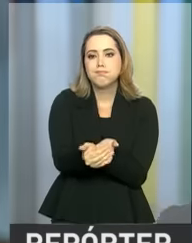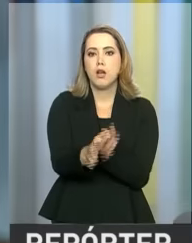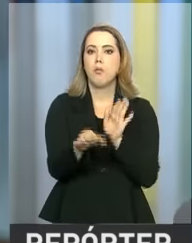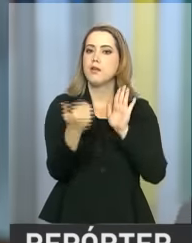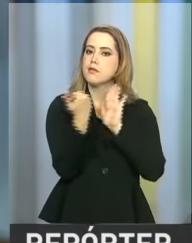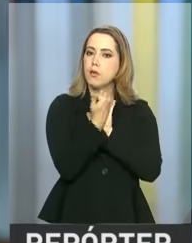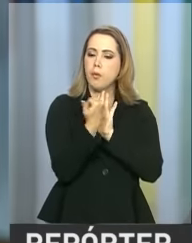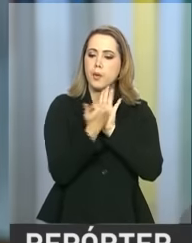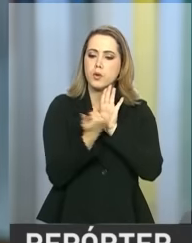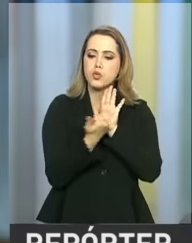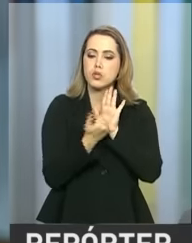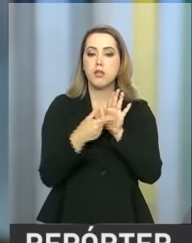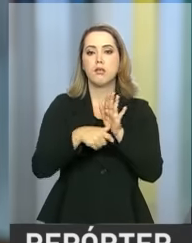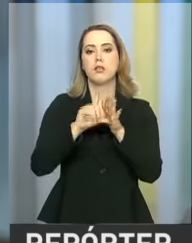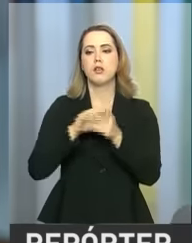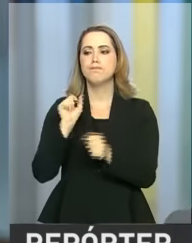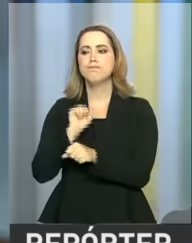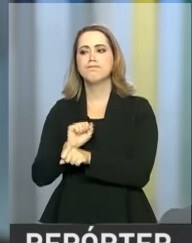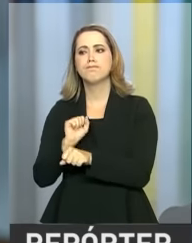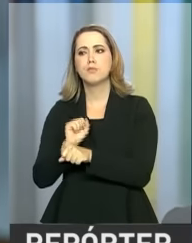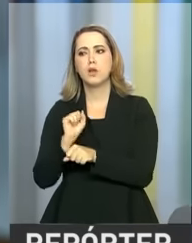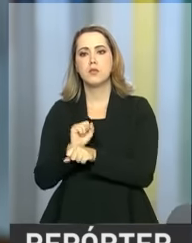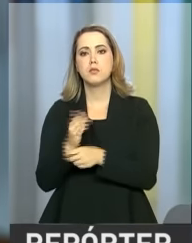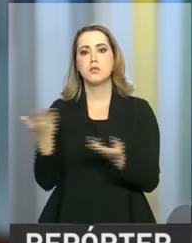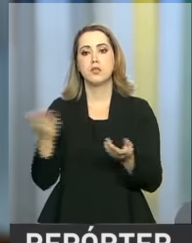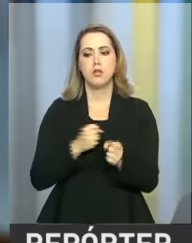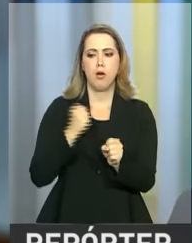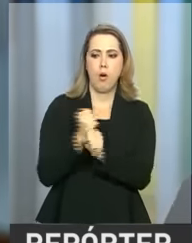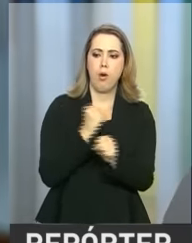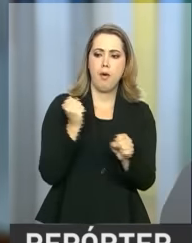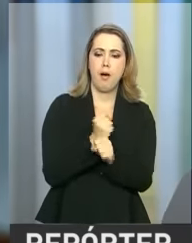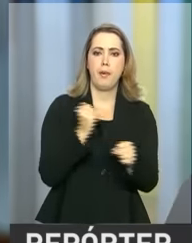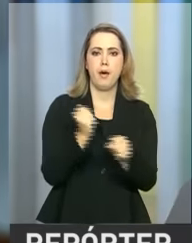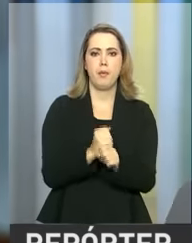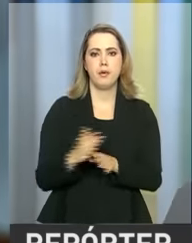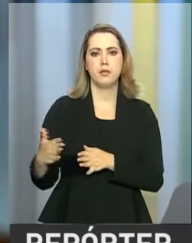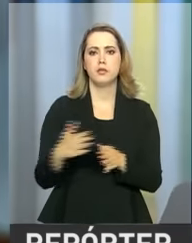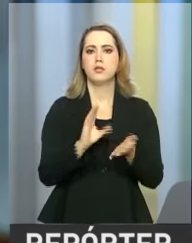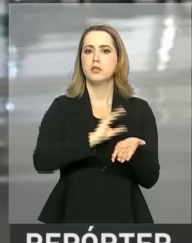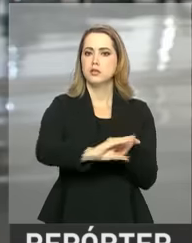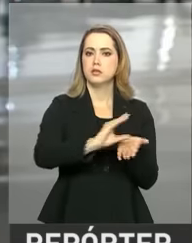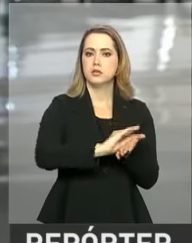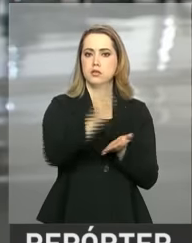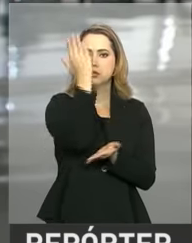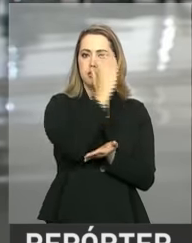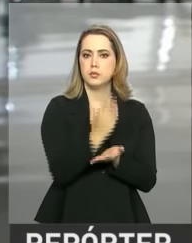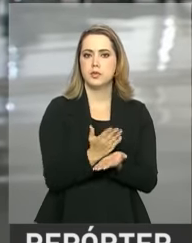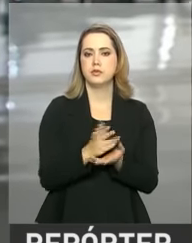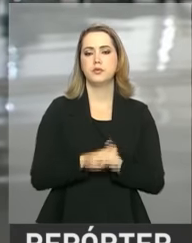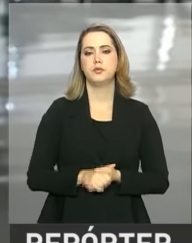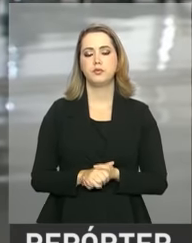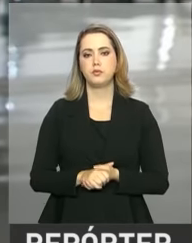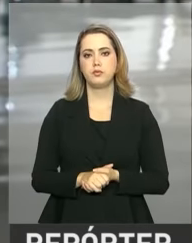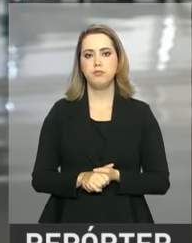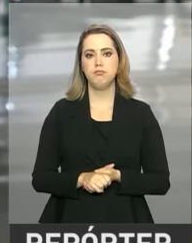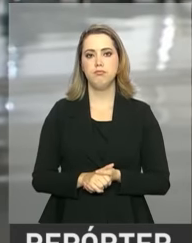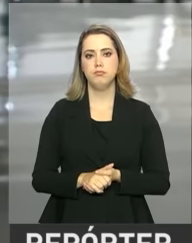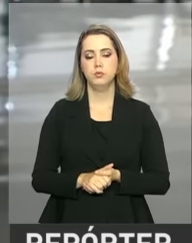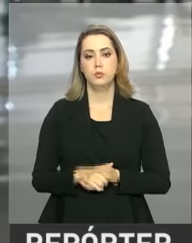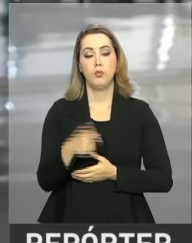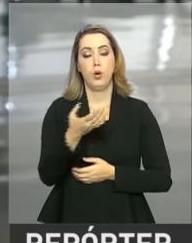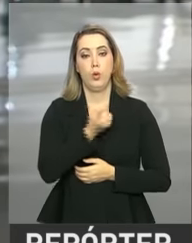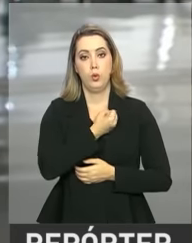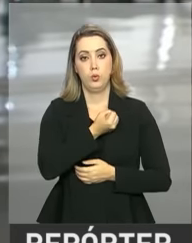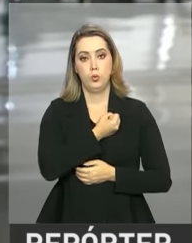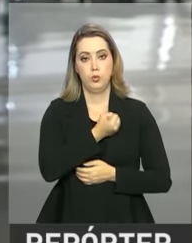estavam lá parados, tirar a poeira, atualizar, fazer os seus planos para investir no Brasil. E o indicador que